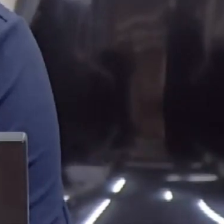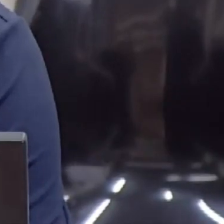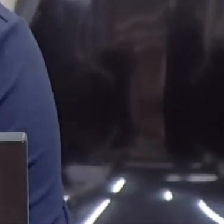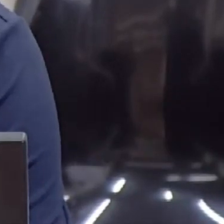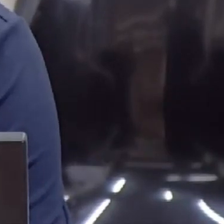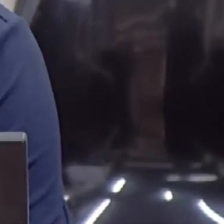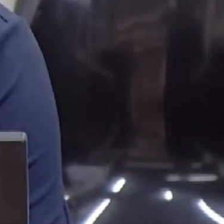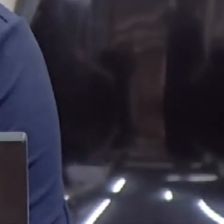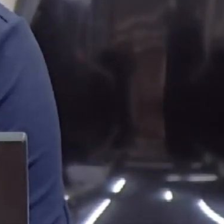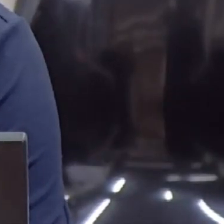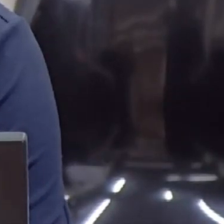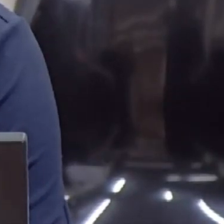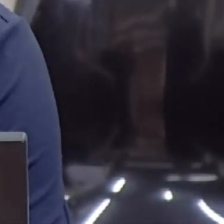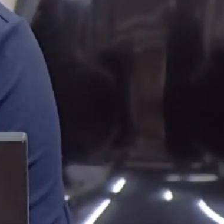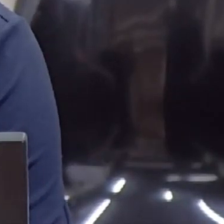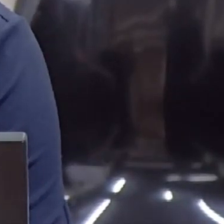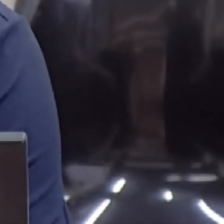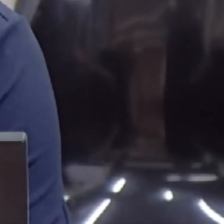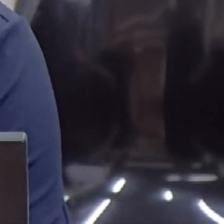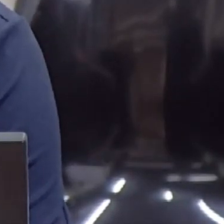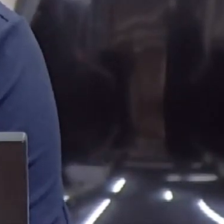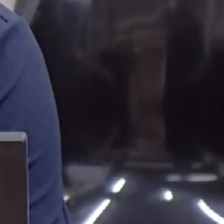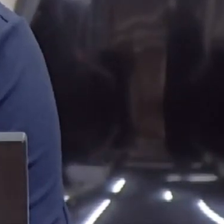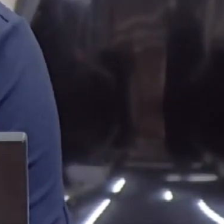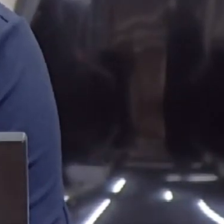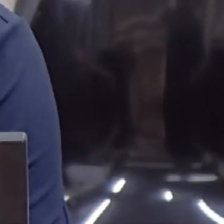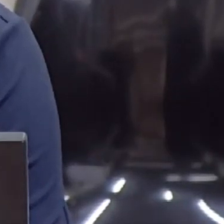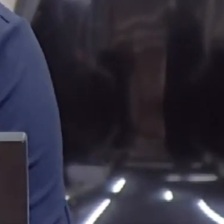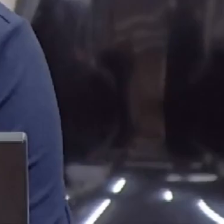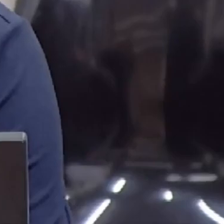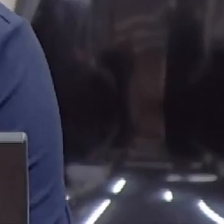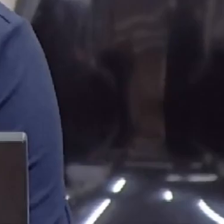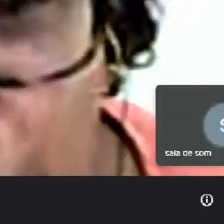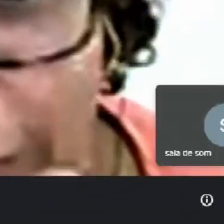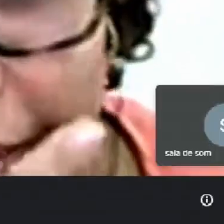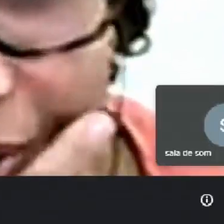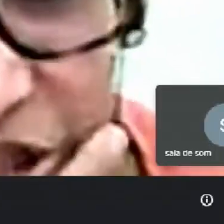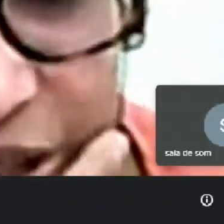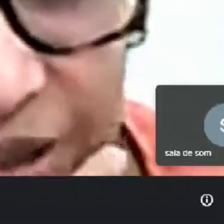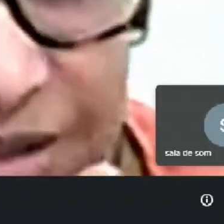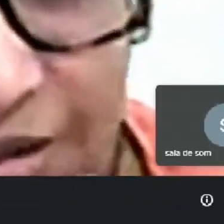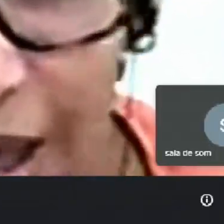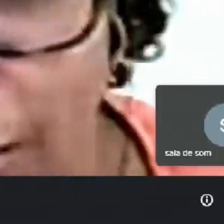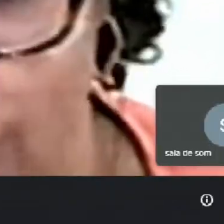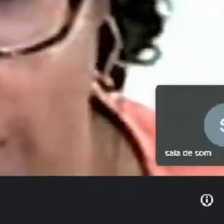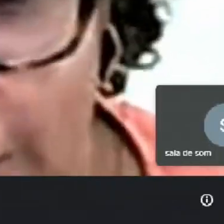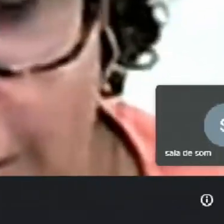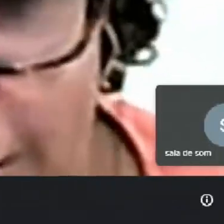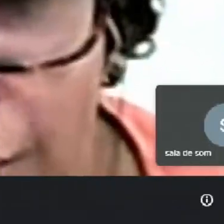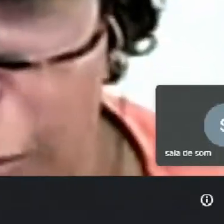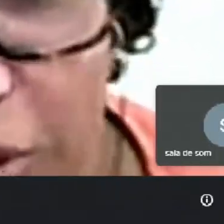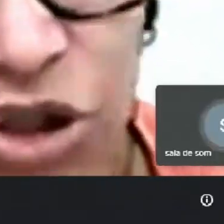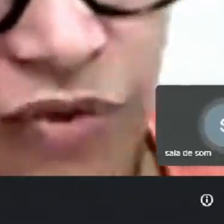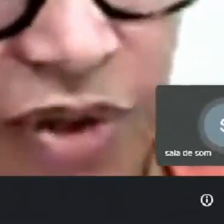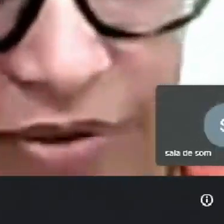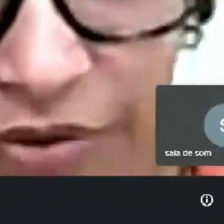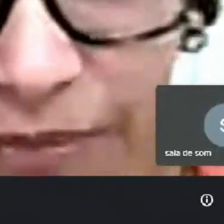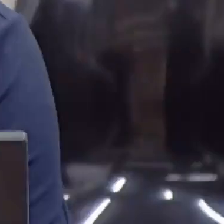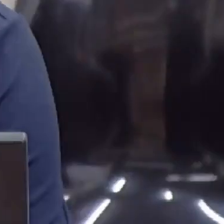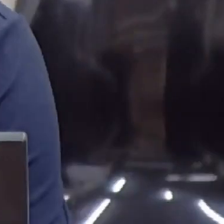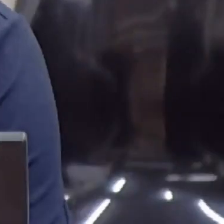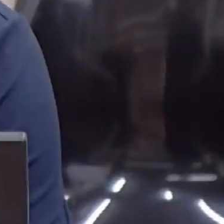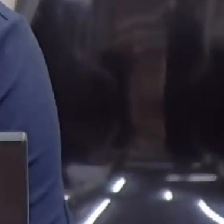programa maioridade maior cuidado é a coordenação do programa maior cuidado acho que elas saíram aqui da sala